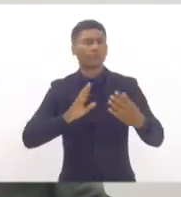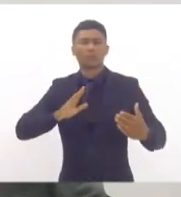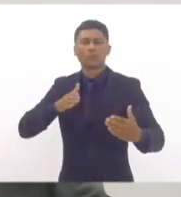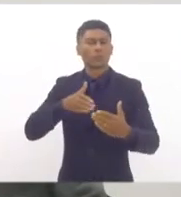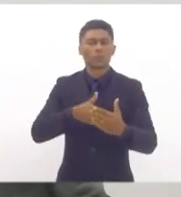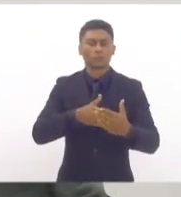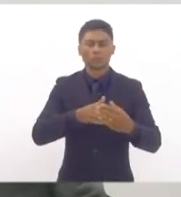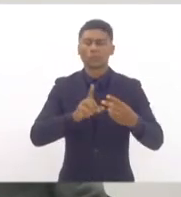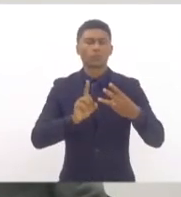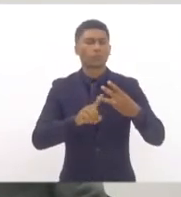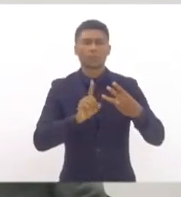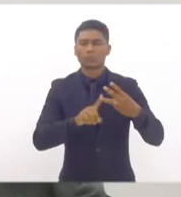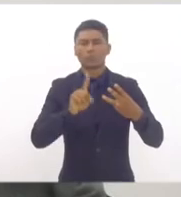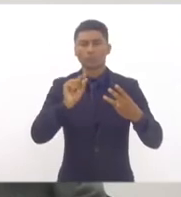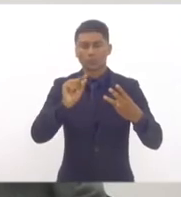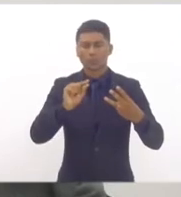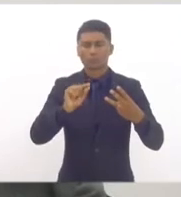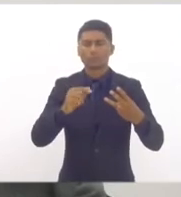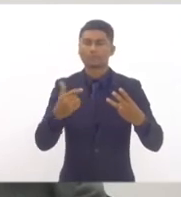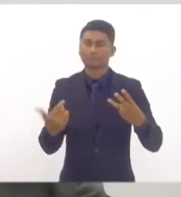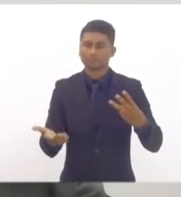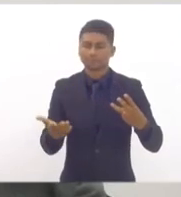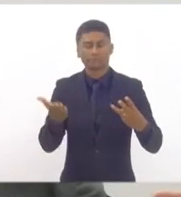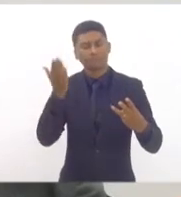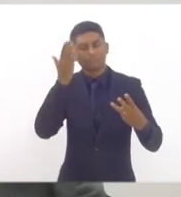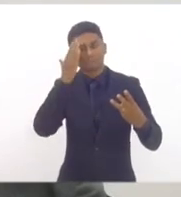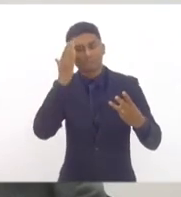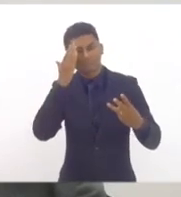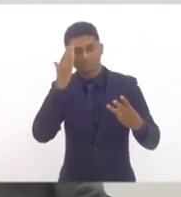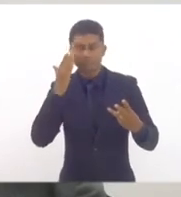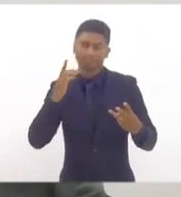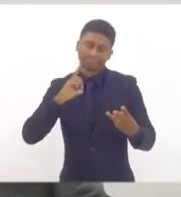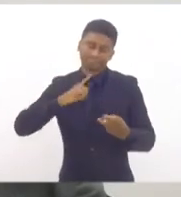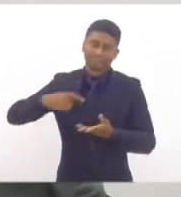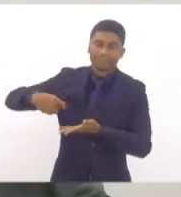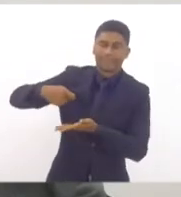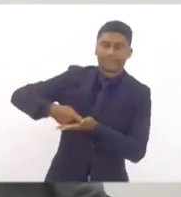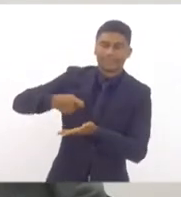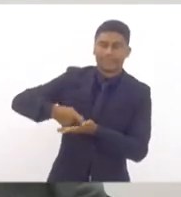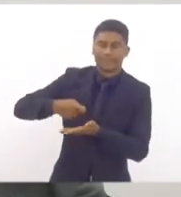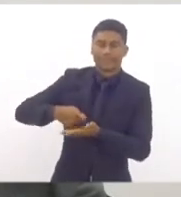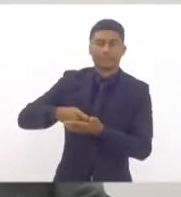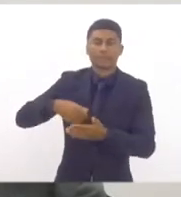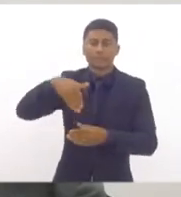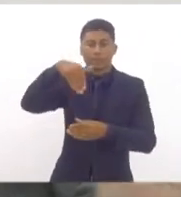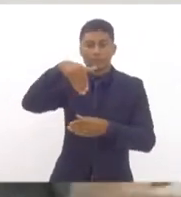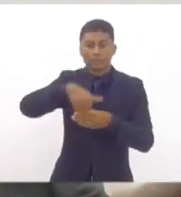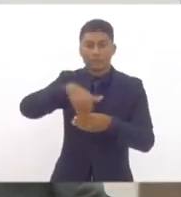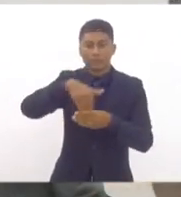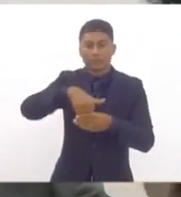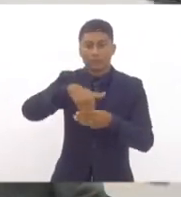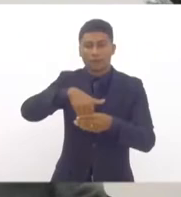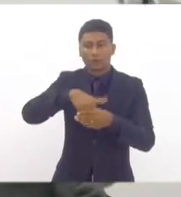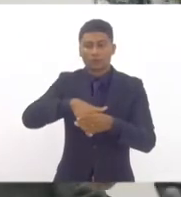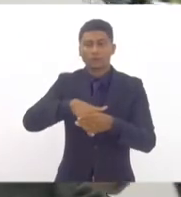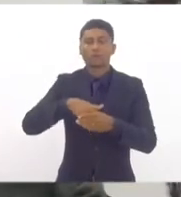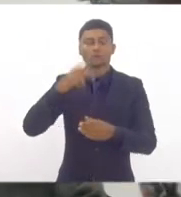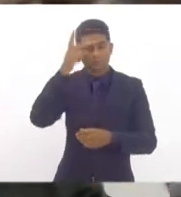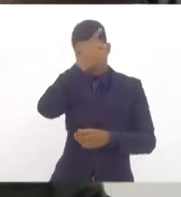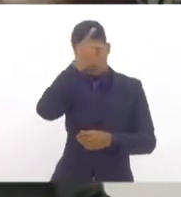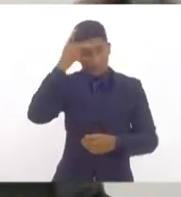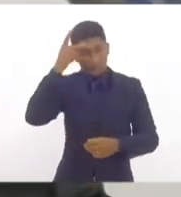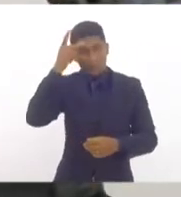indicando como também a exigência de pelo menos um voto em pessoas habilitadas para a reserva de